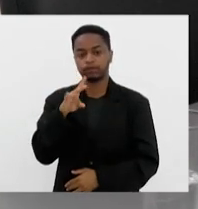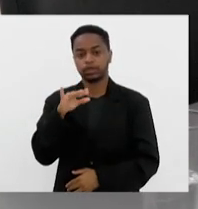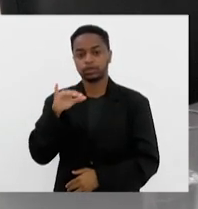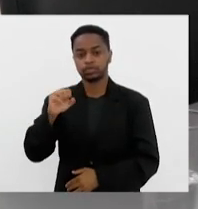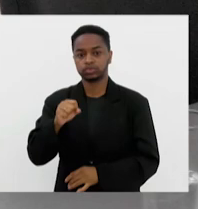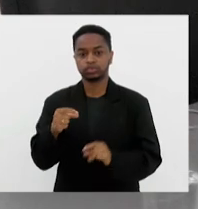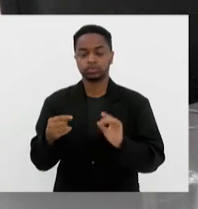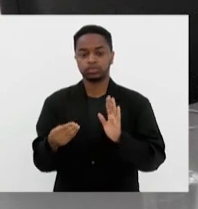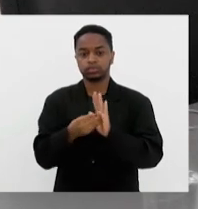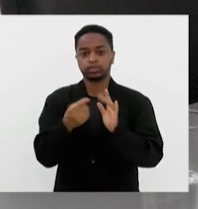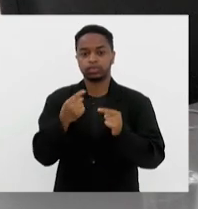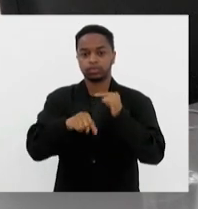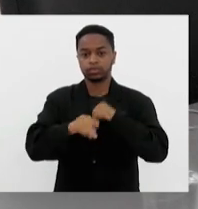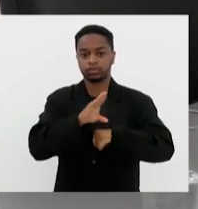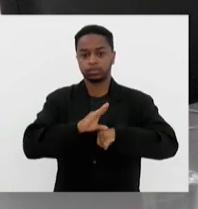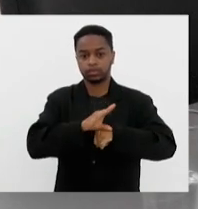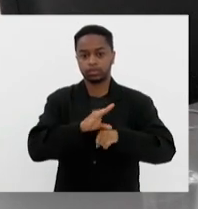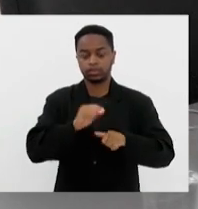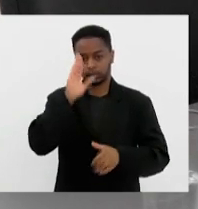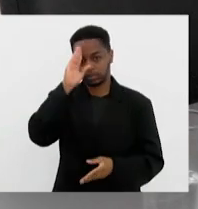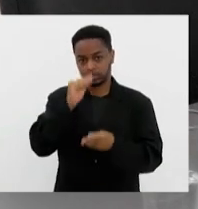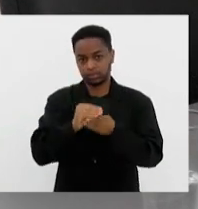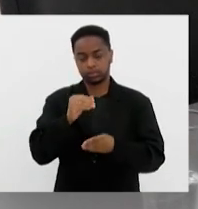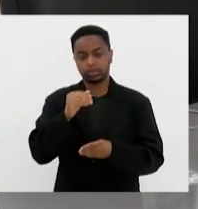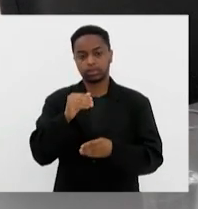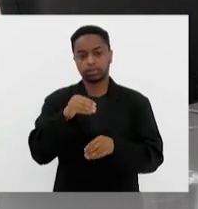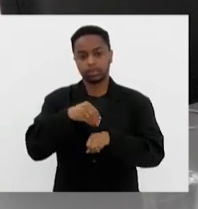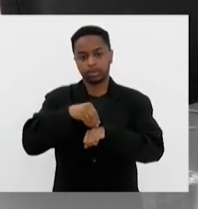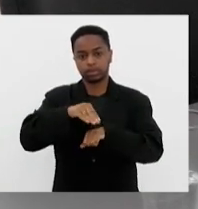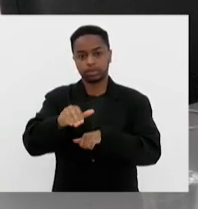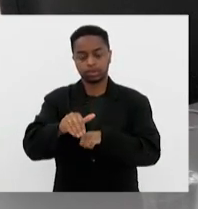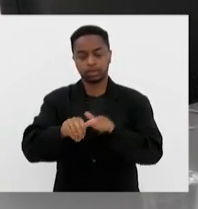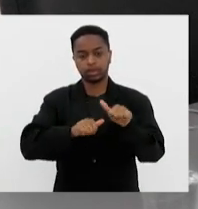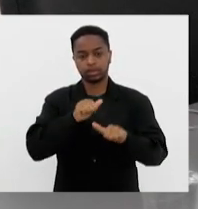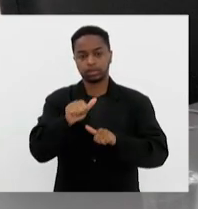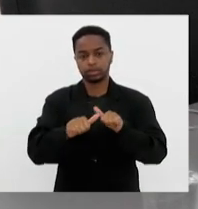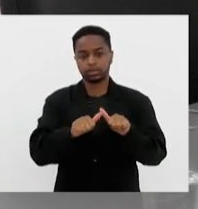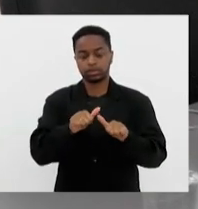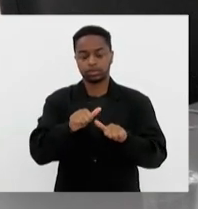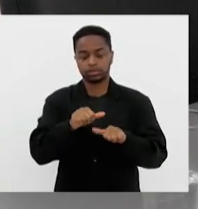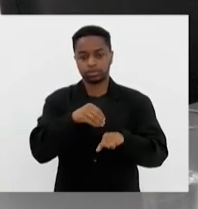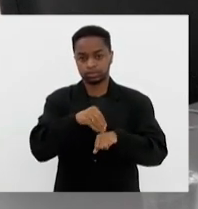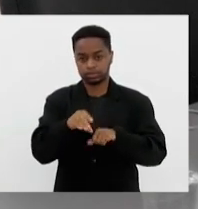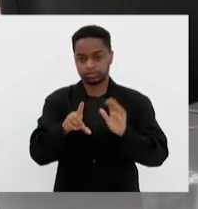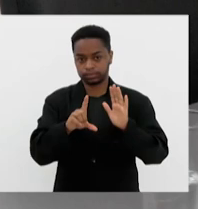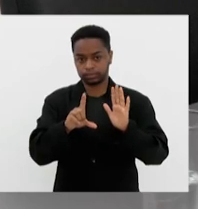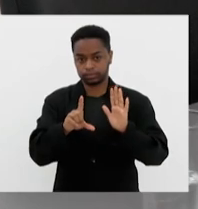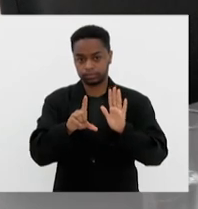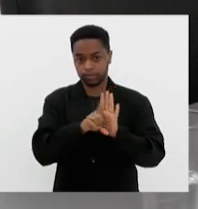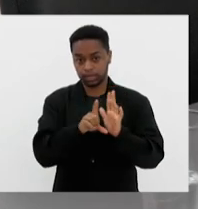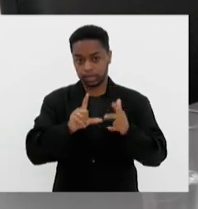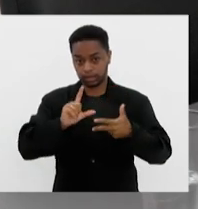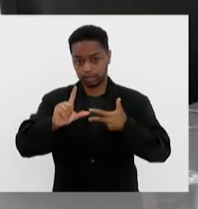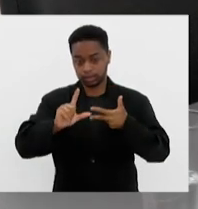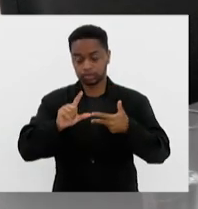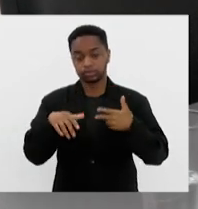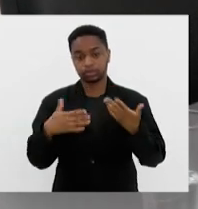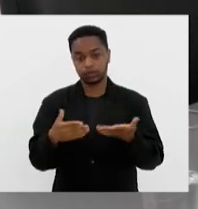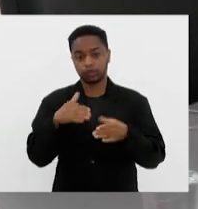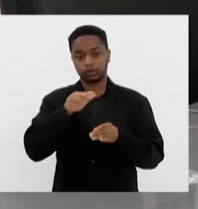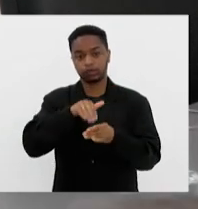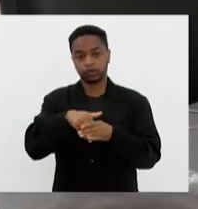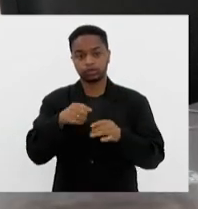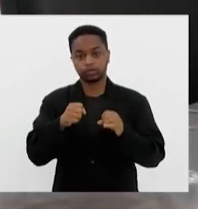pela inconstitucionalidade, concluindo pela transformação em indicação legislativa. Nesse sentido, boto em